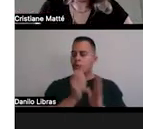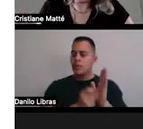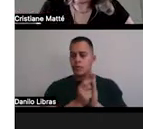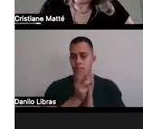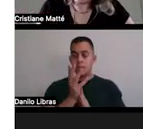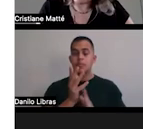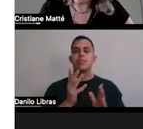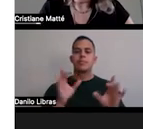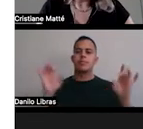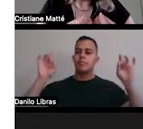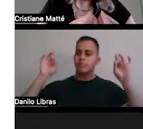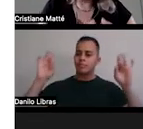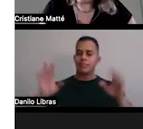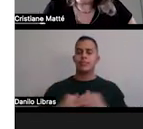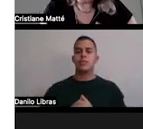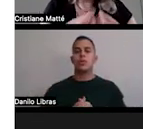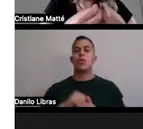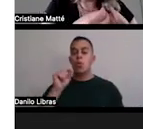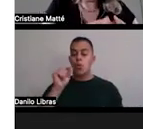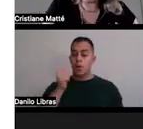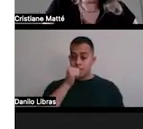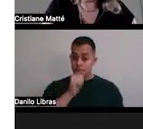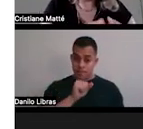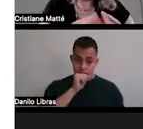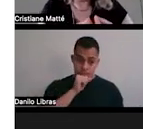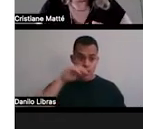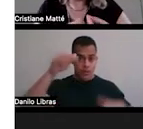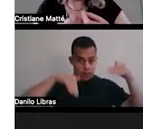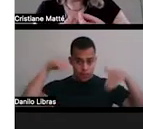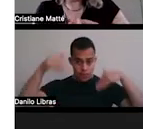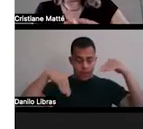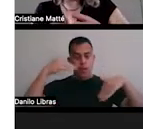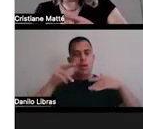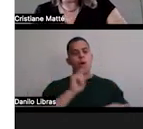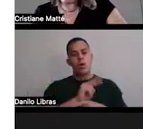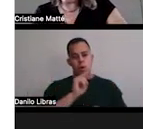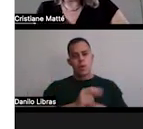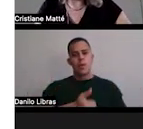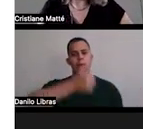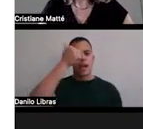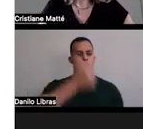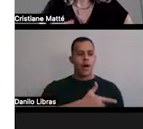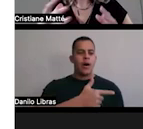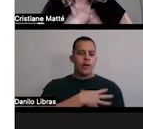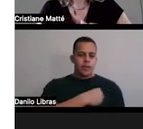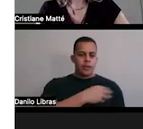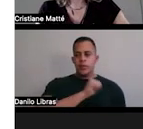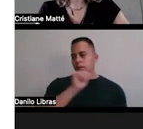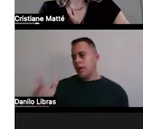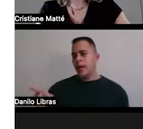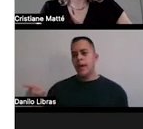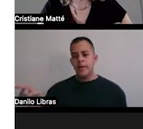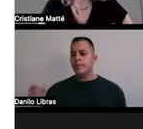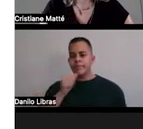e chegou a essa conclusão, que as mães nadadoras cuidavam melhor dos seus filhotes. Aí a gente foi avaliar